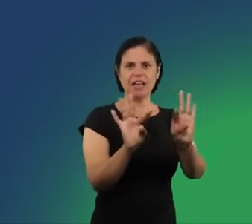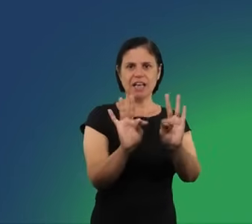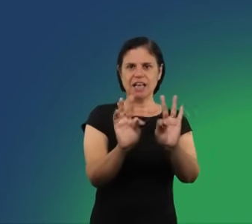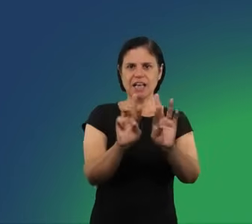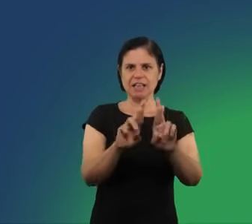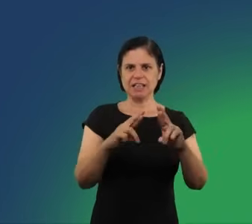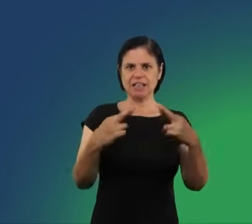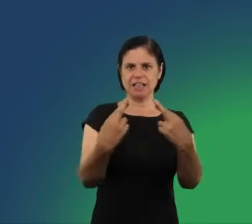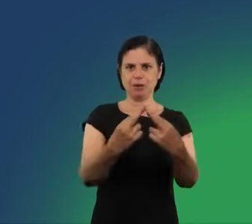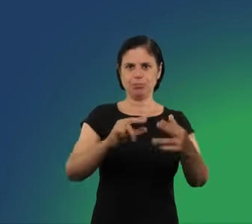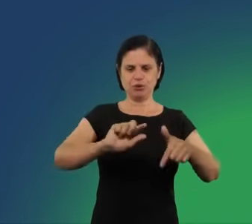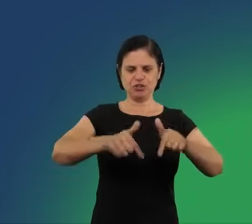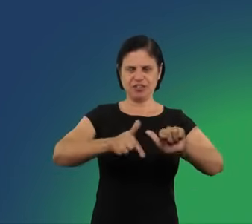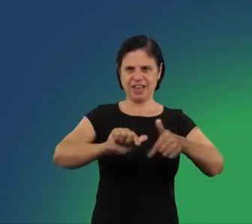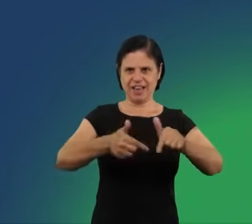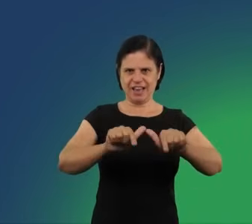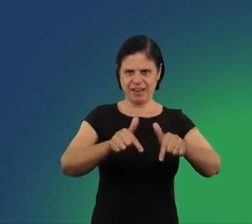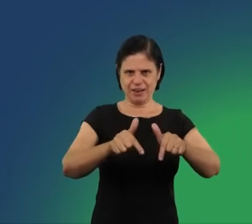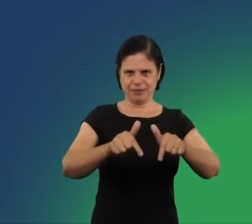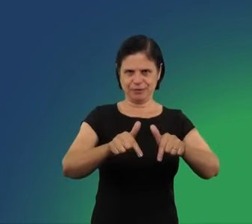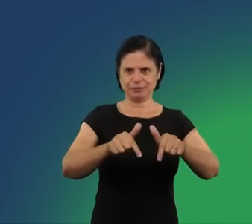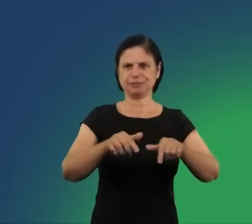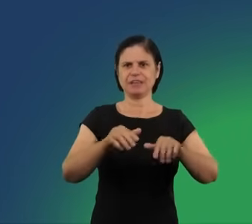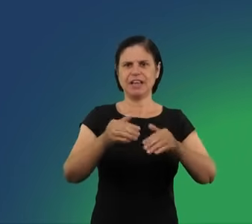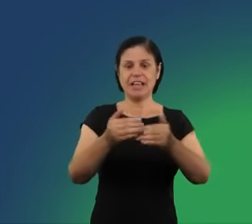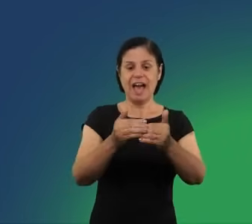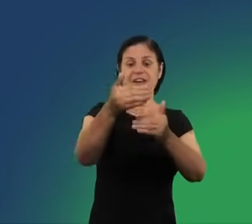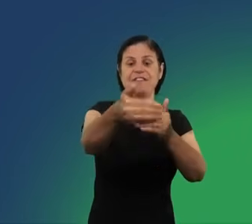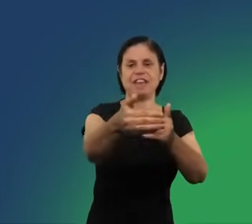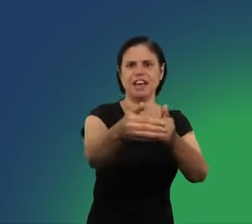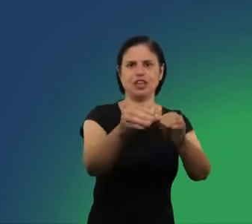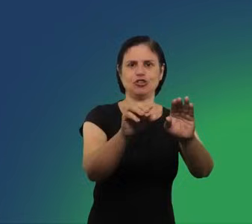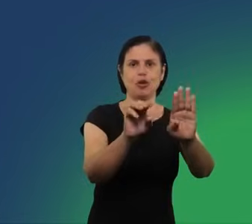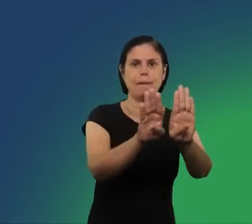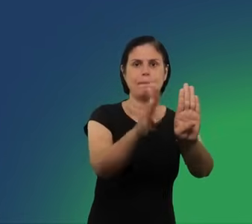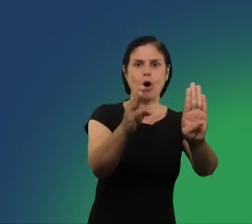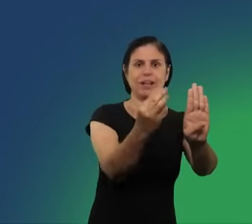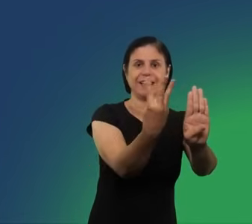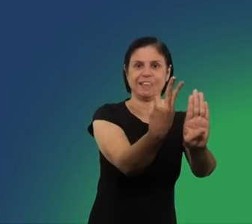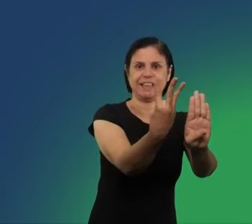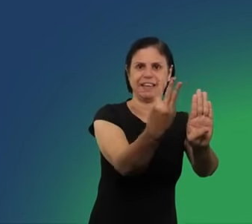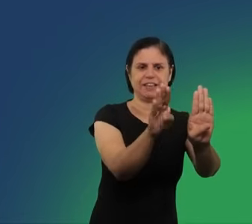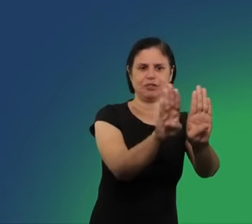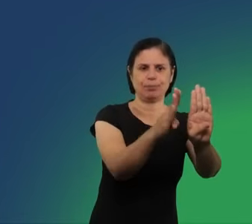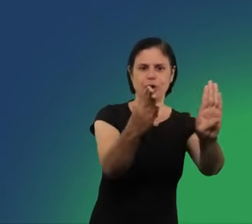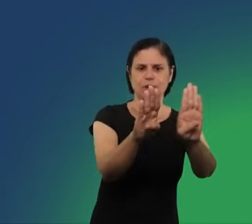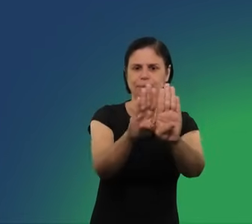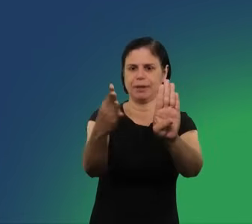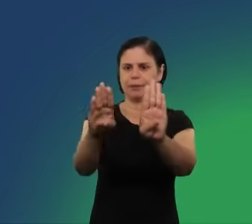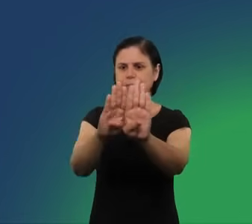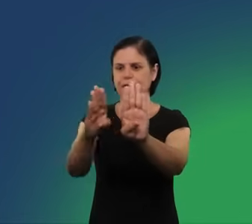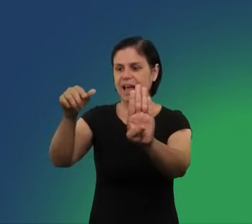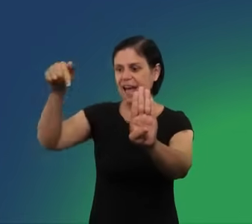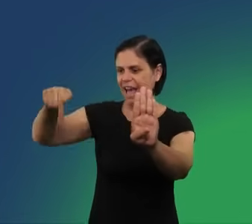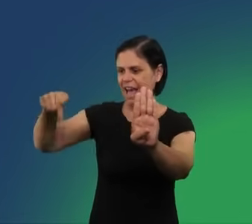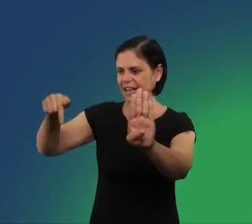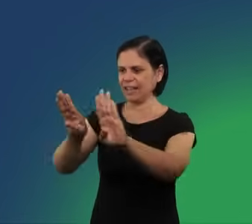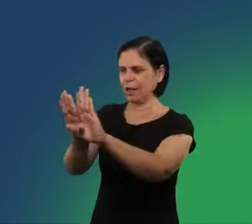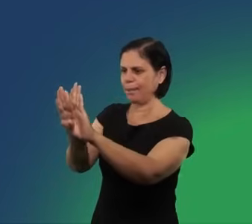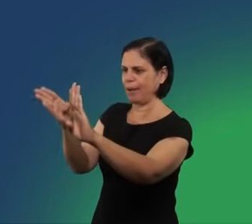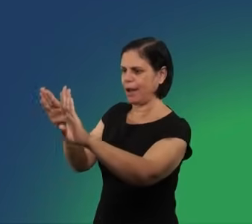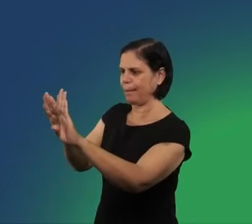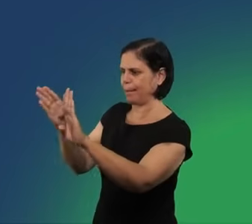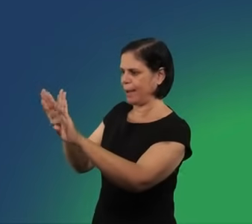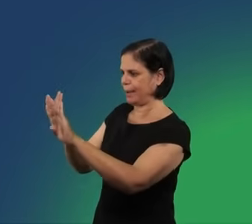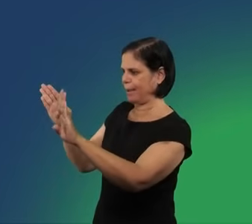O levante tinha 3 portas, do lado do norte 3 portas, do lado do